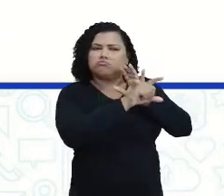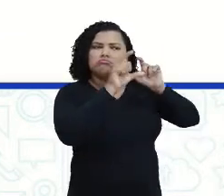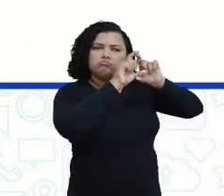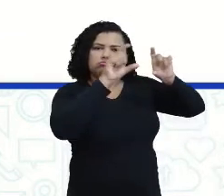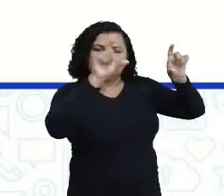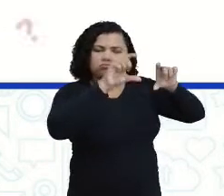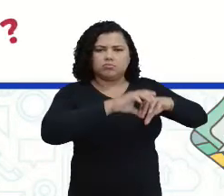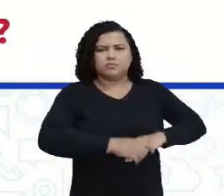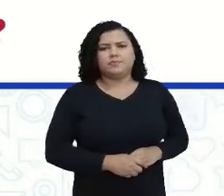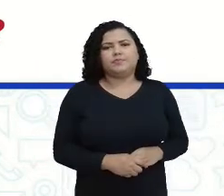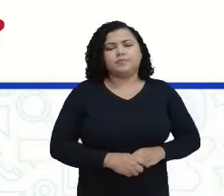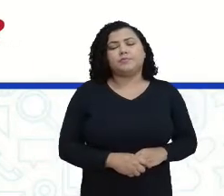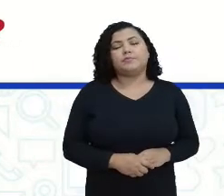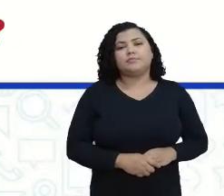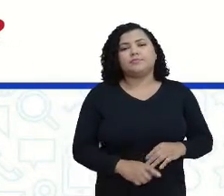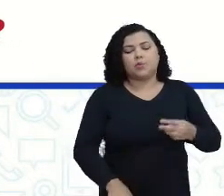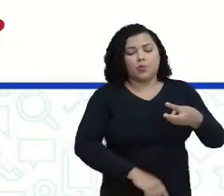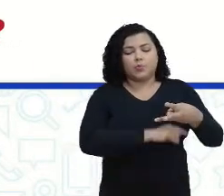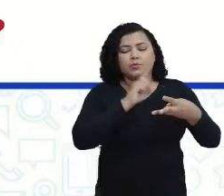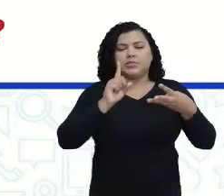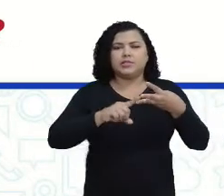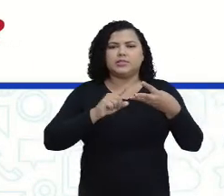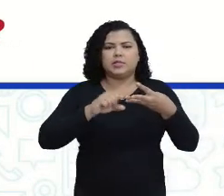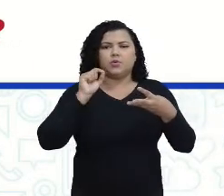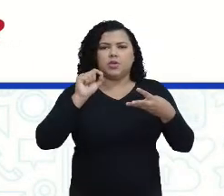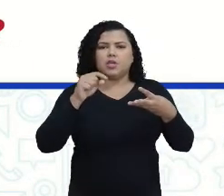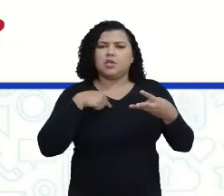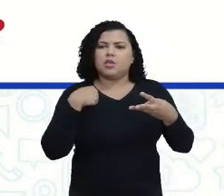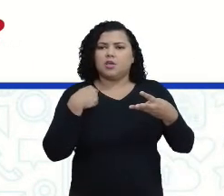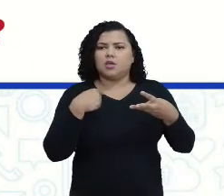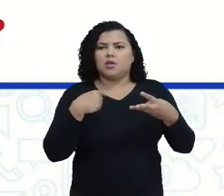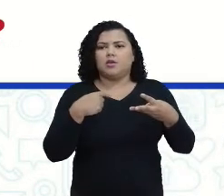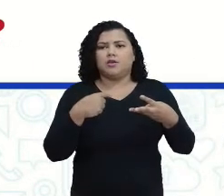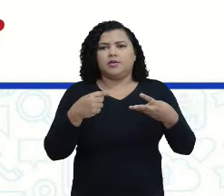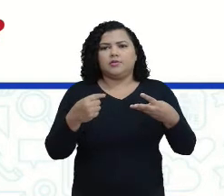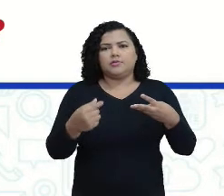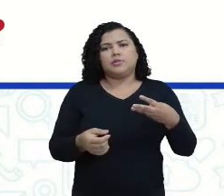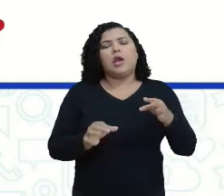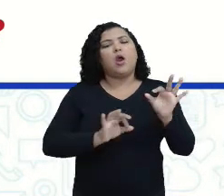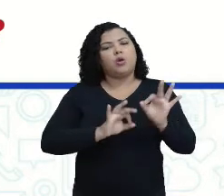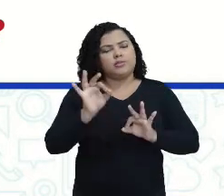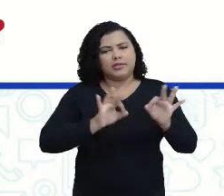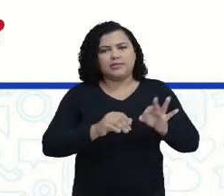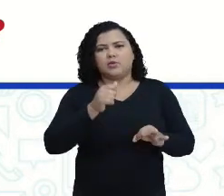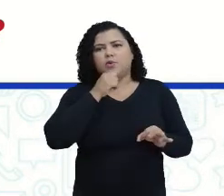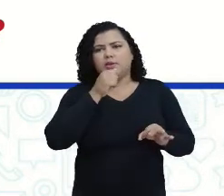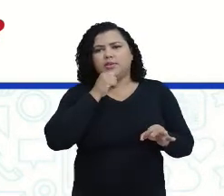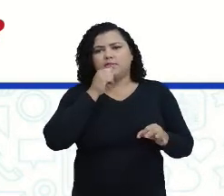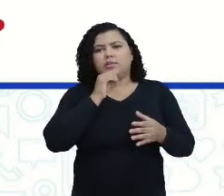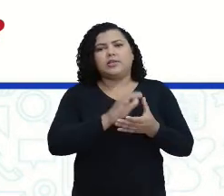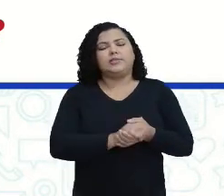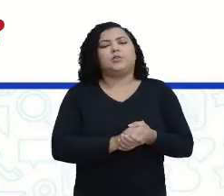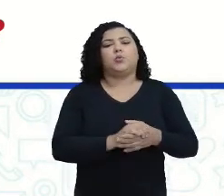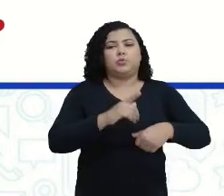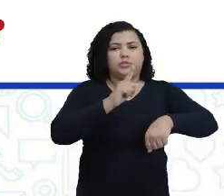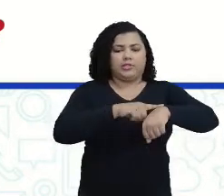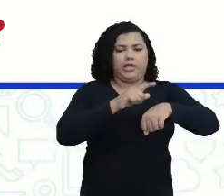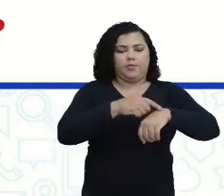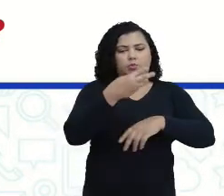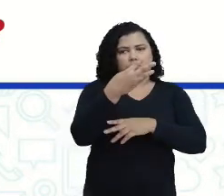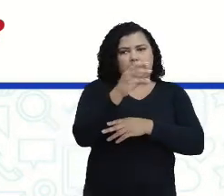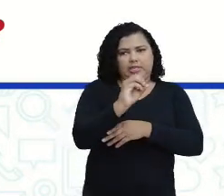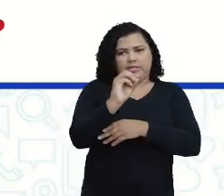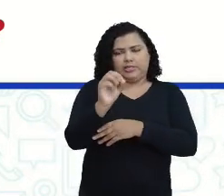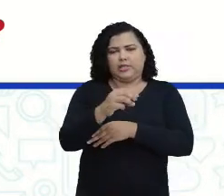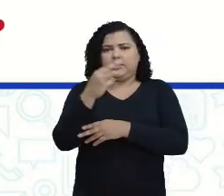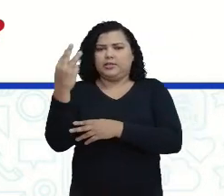utilizar. A terceira etapa, que eu diria a vocês, desculpa, a organização ainda, né? Ou seja, tempo, 30